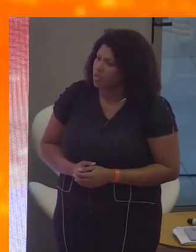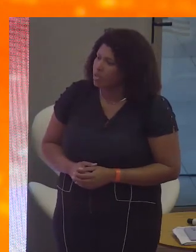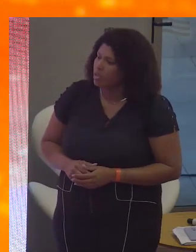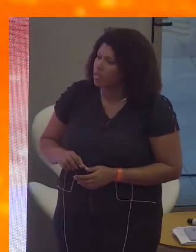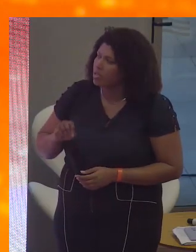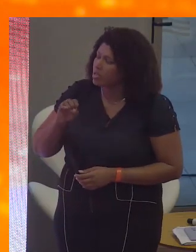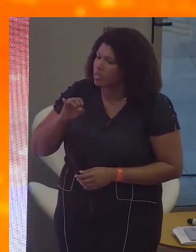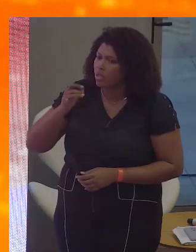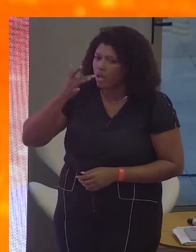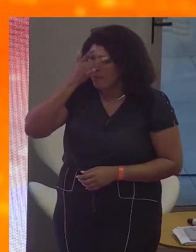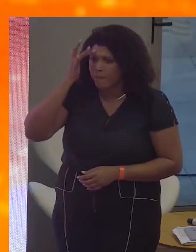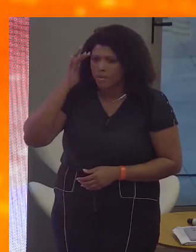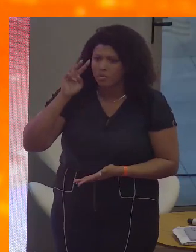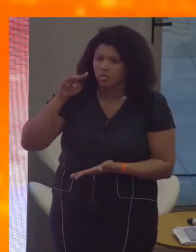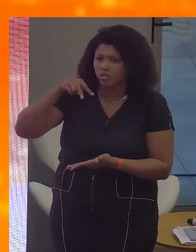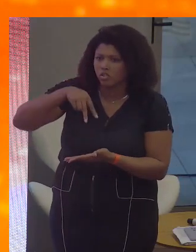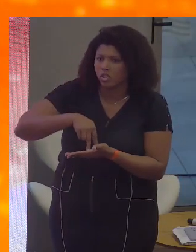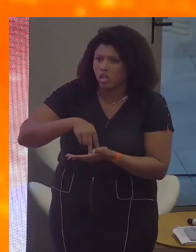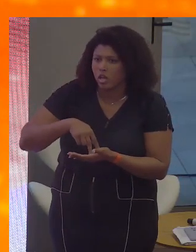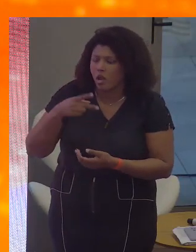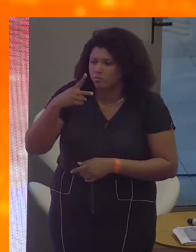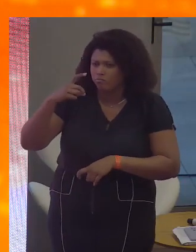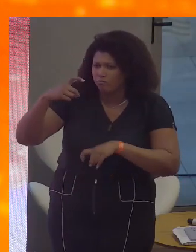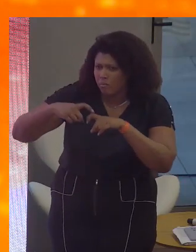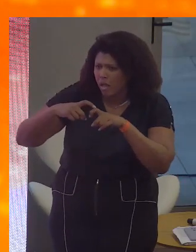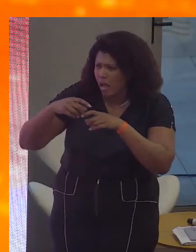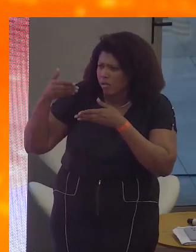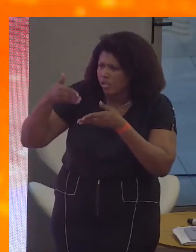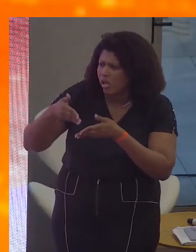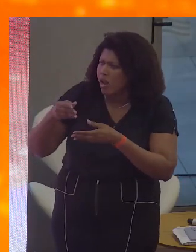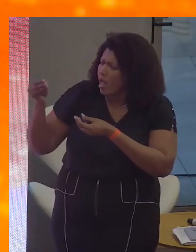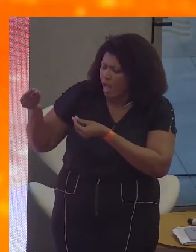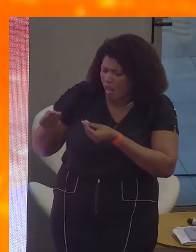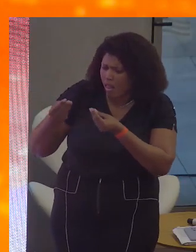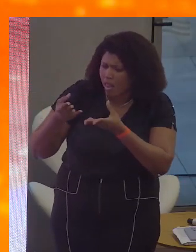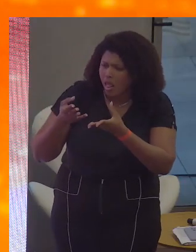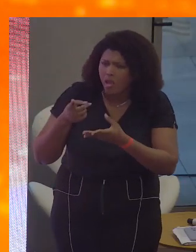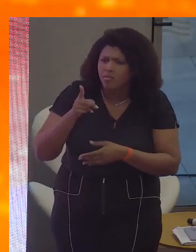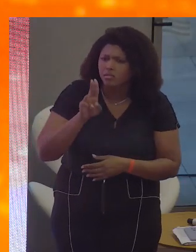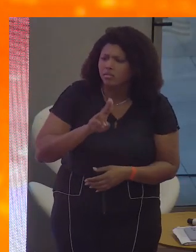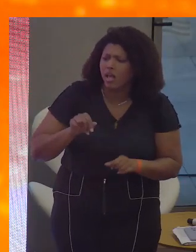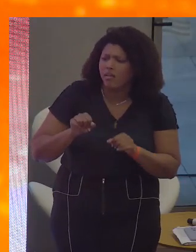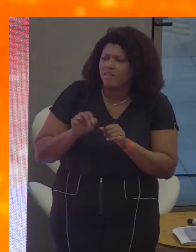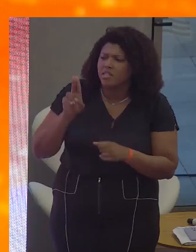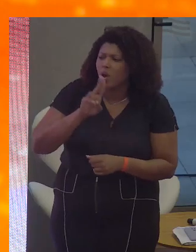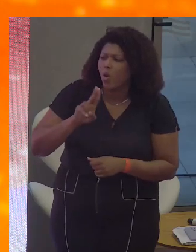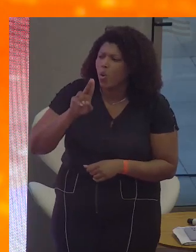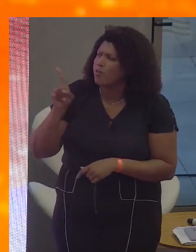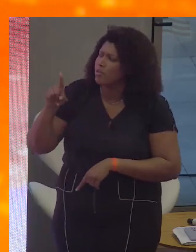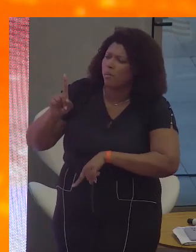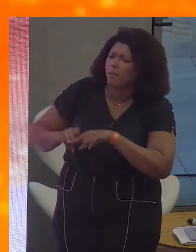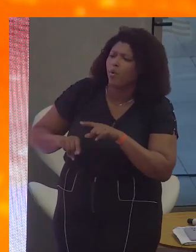o paciente no seu consultório e leva para você que está fazendo uso desse